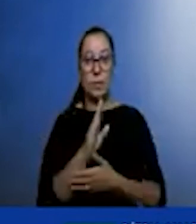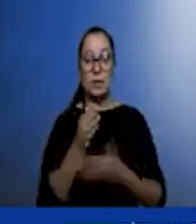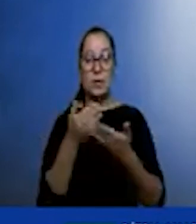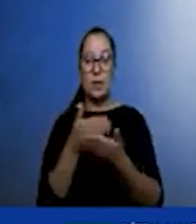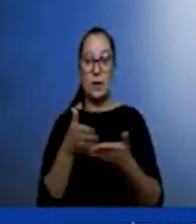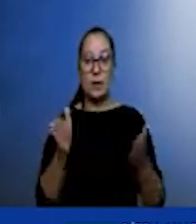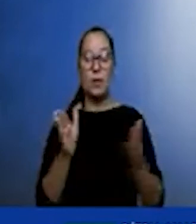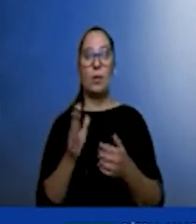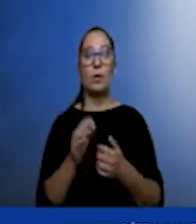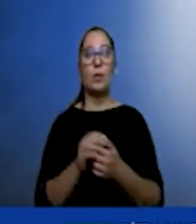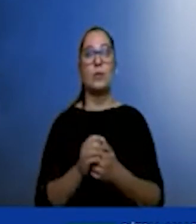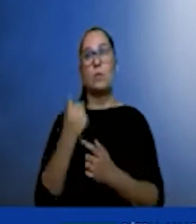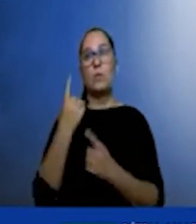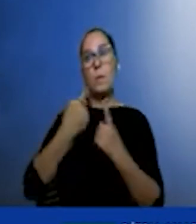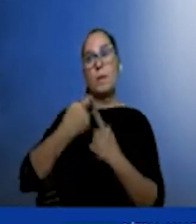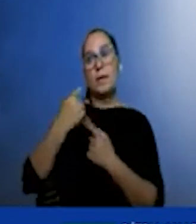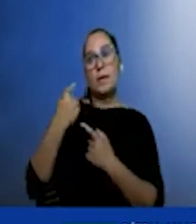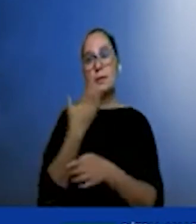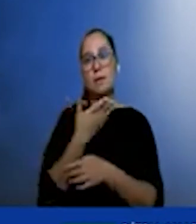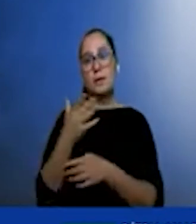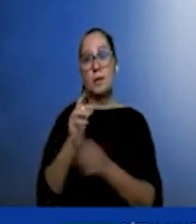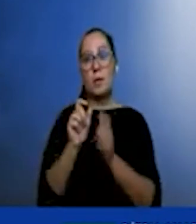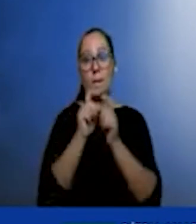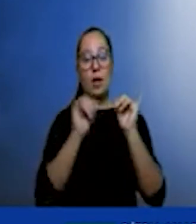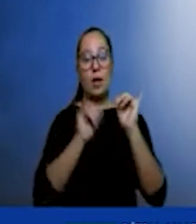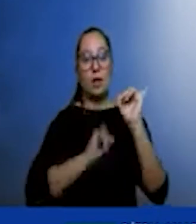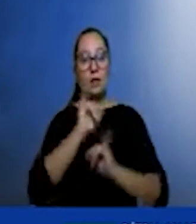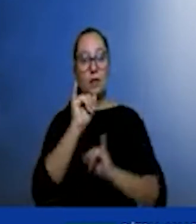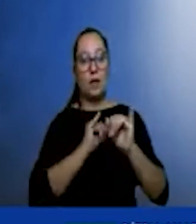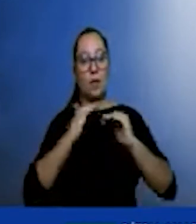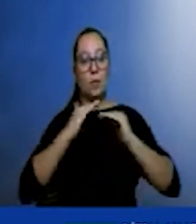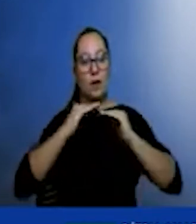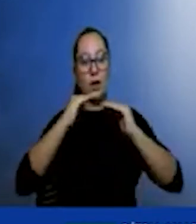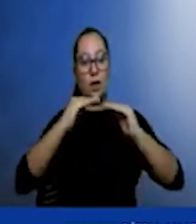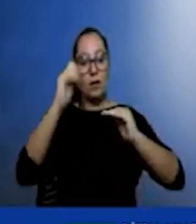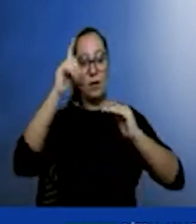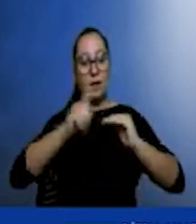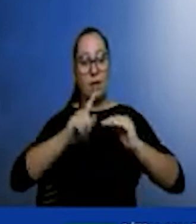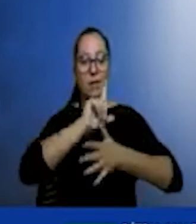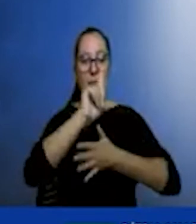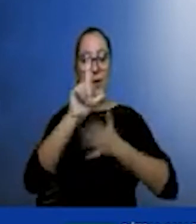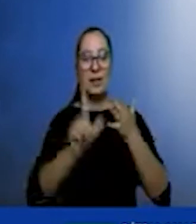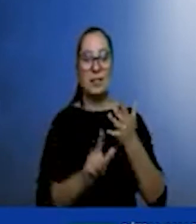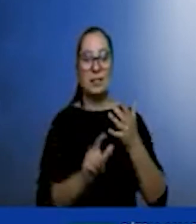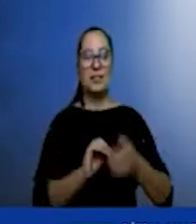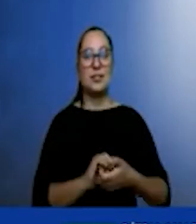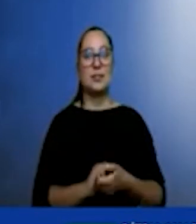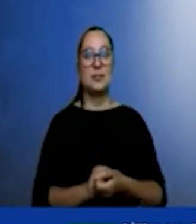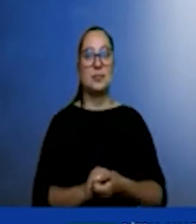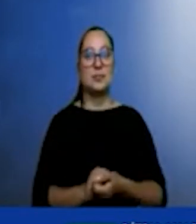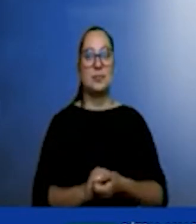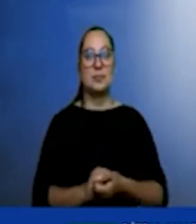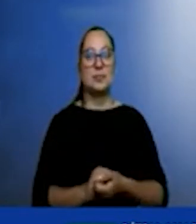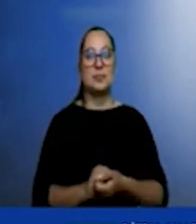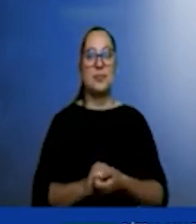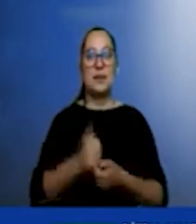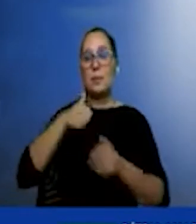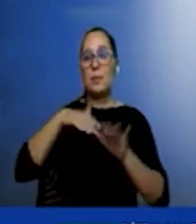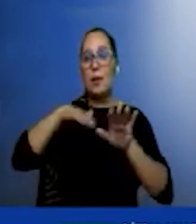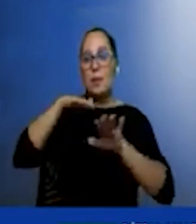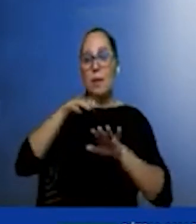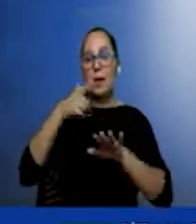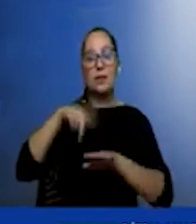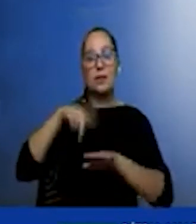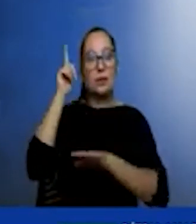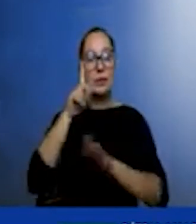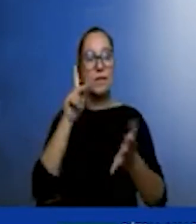um mês, mais ou menos, a maior fábrica de módulos fotovoltaicos da América Latina. E, quiçá, isso é um primeiro passo para que a gente consiga realmente ser um